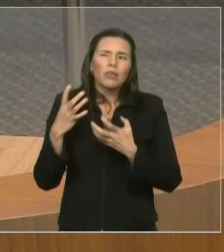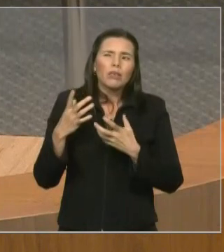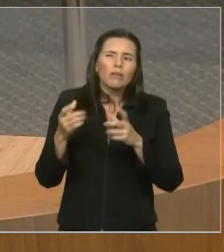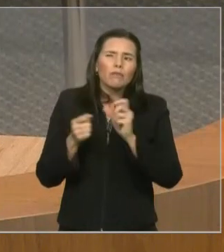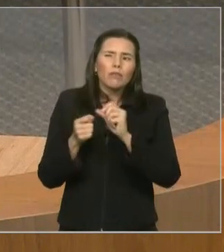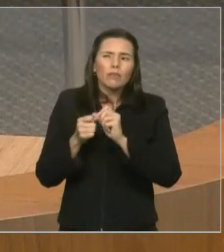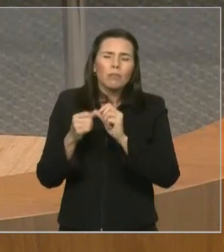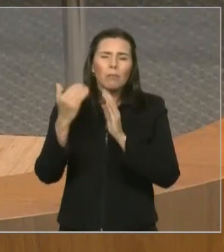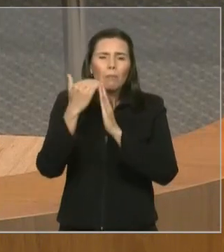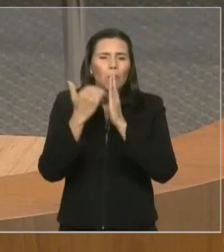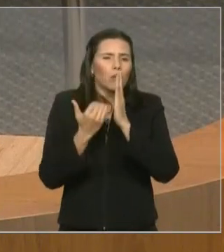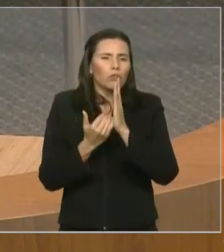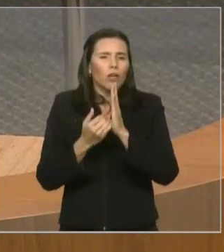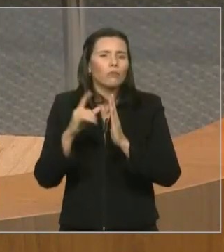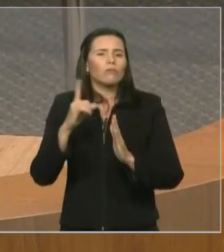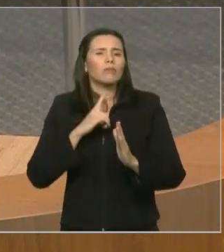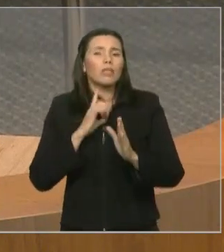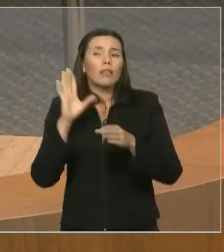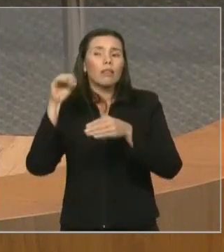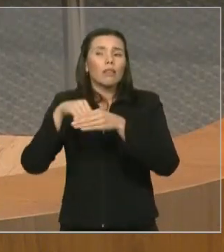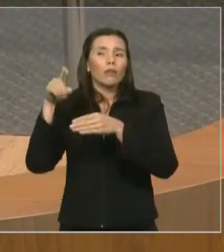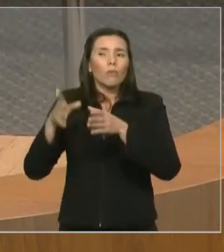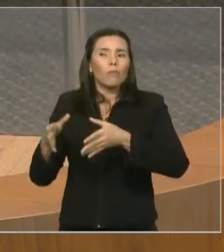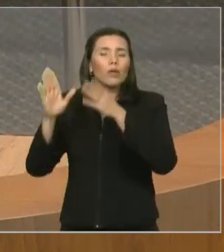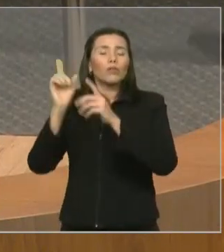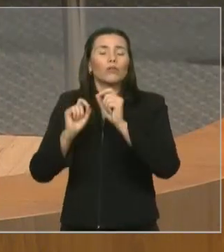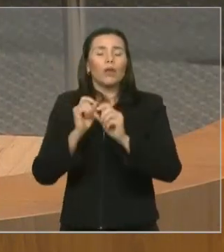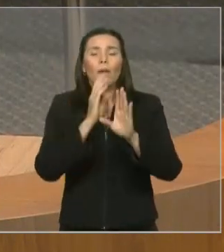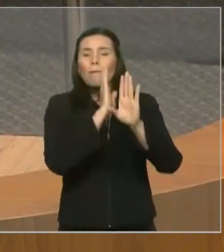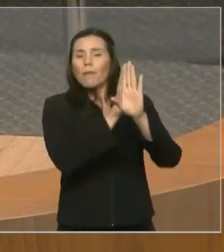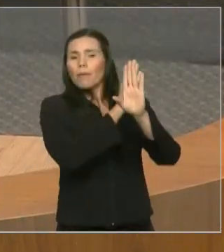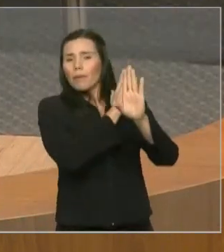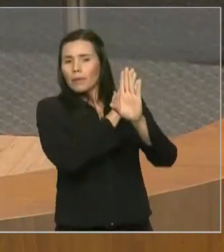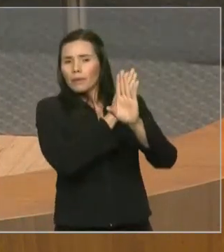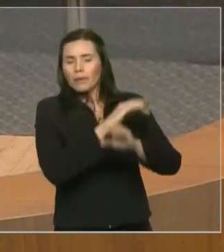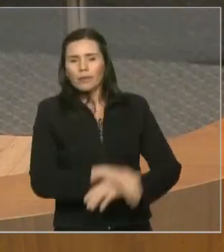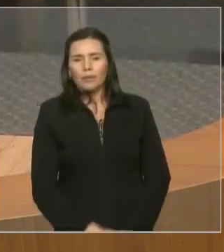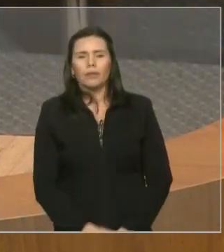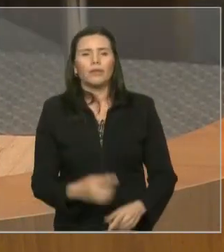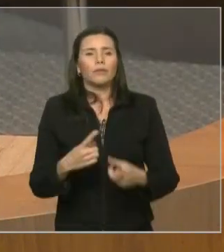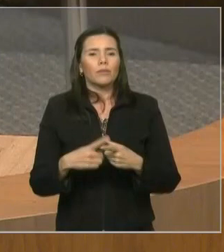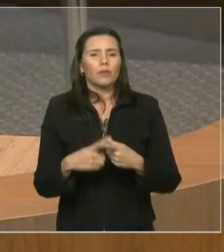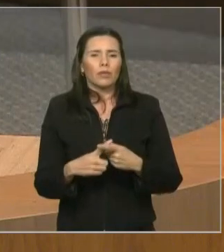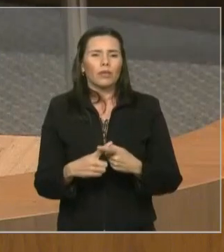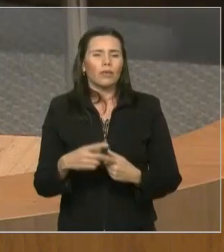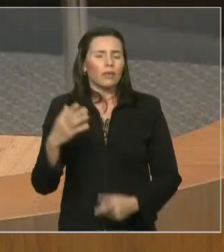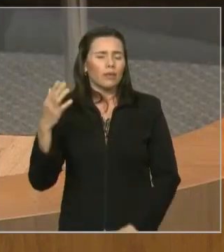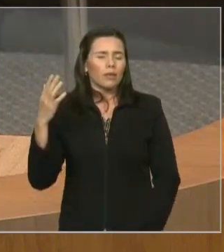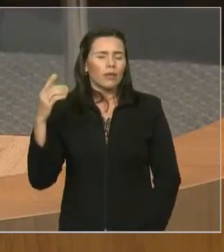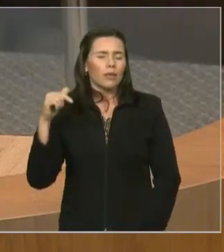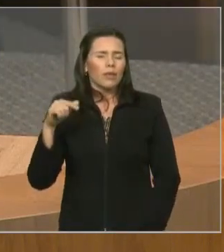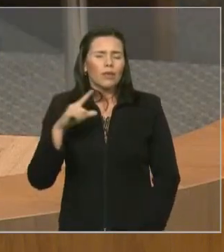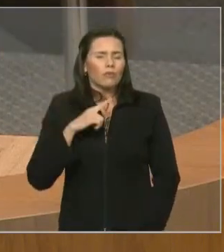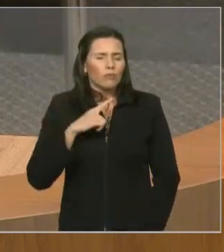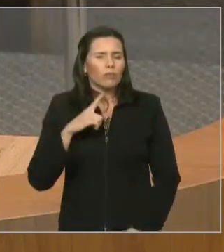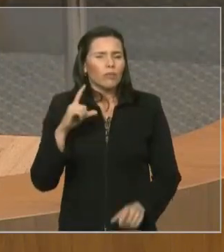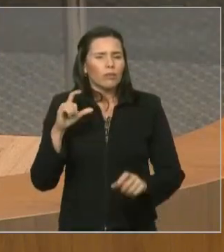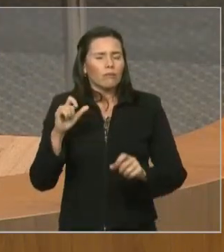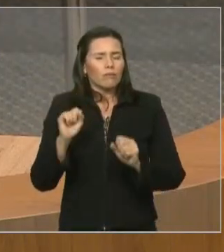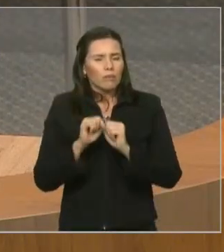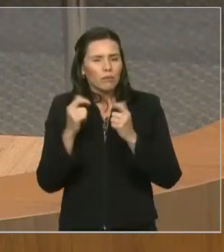um projeto. Porque quando eu andava lá por aqueles furões da Assembleia, lá no fundo, eu